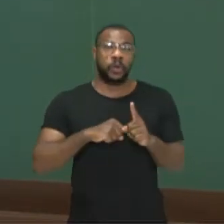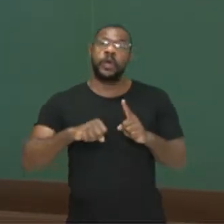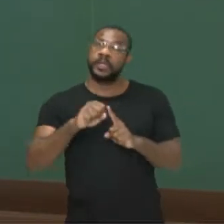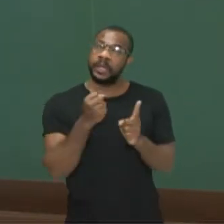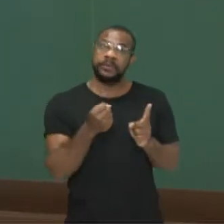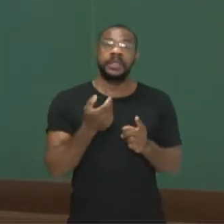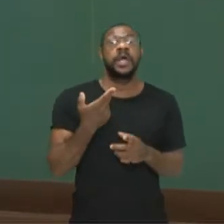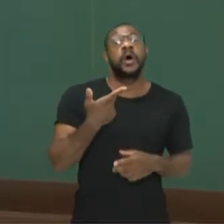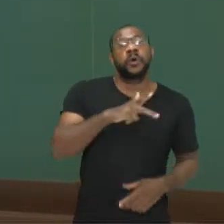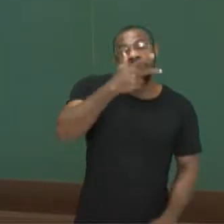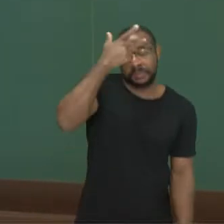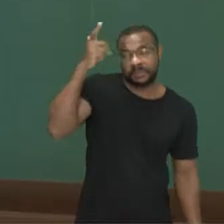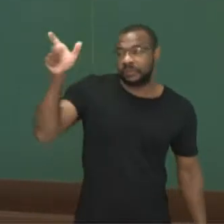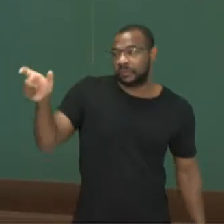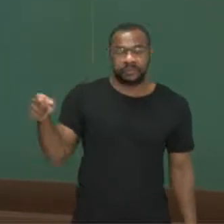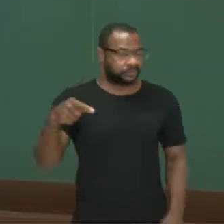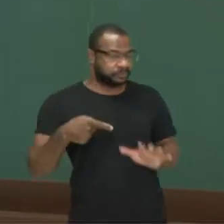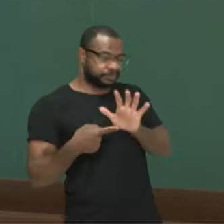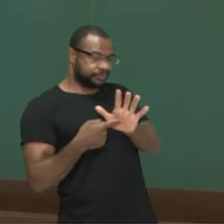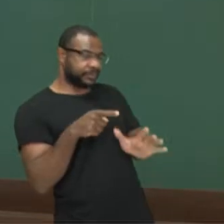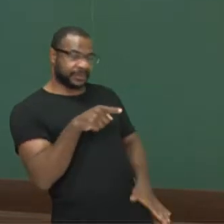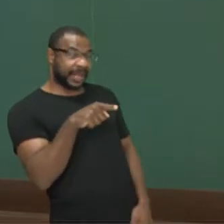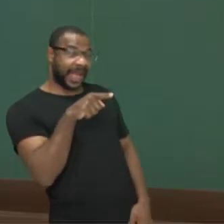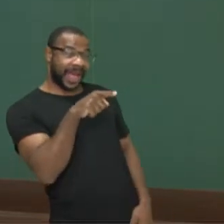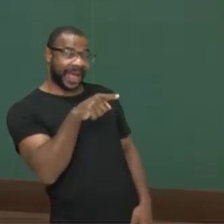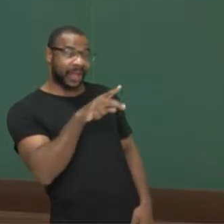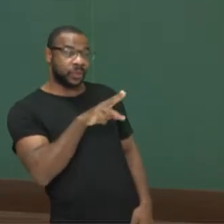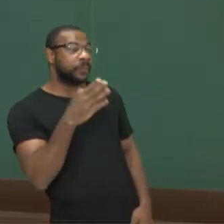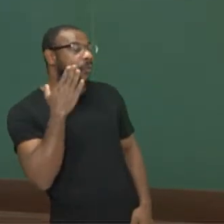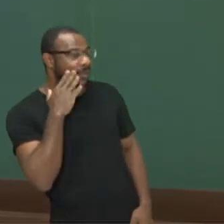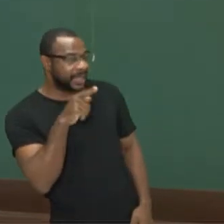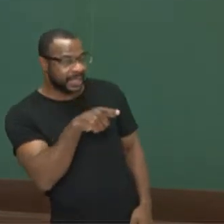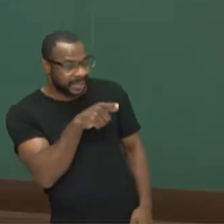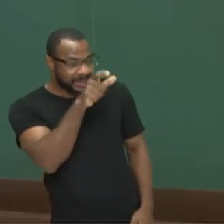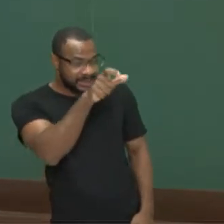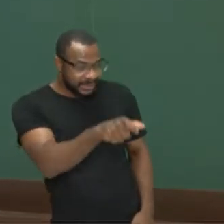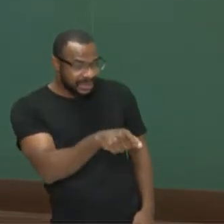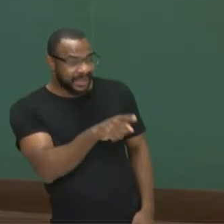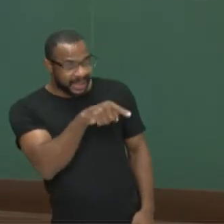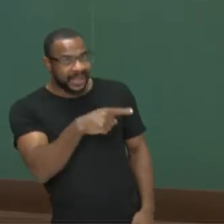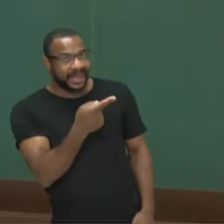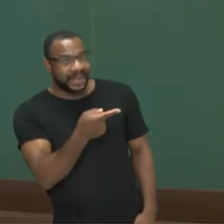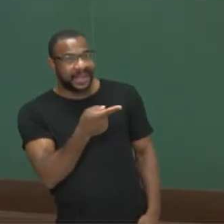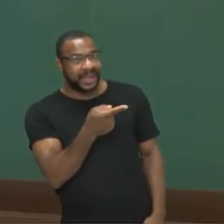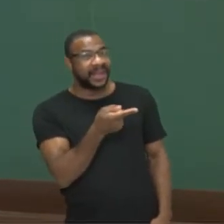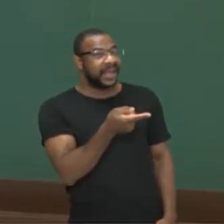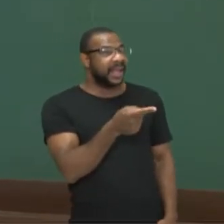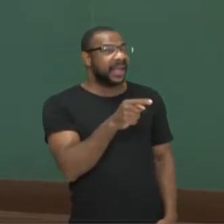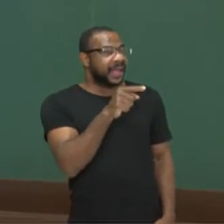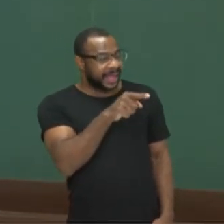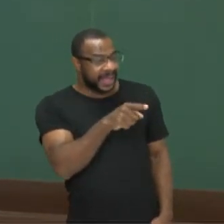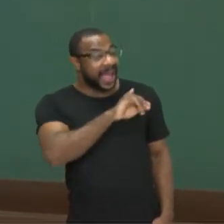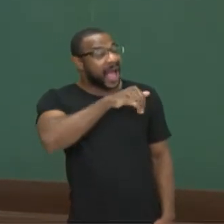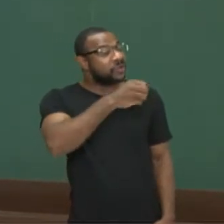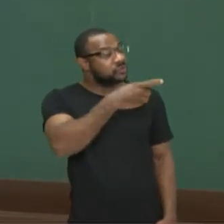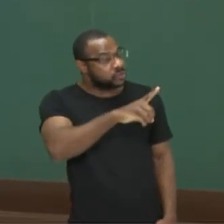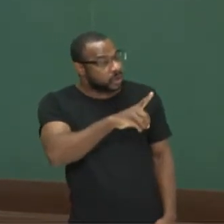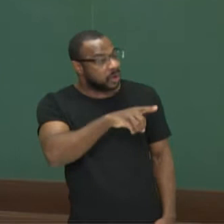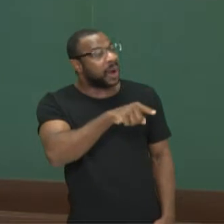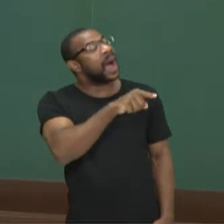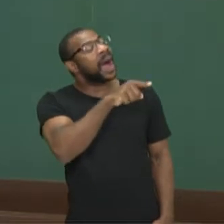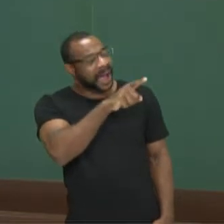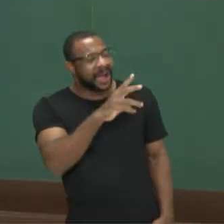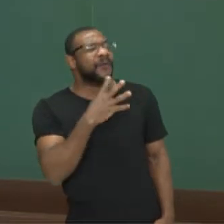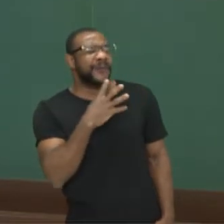outras pessoas nos identifiquem. Tal pessoa é por exemplo, João da Silva. Então